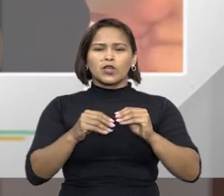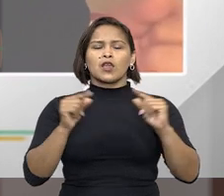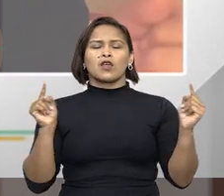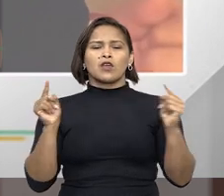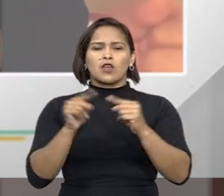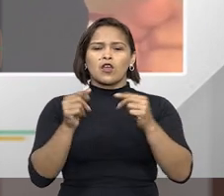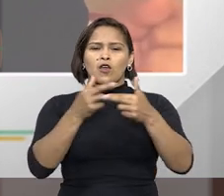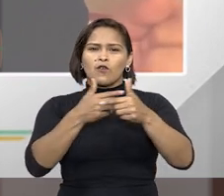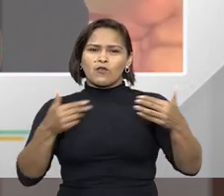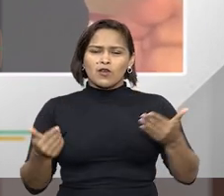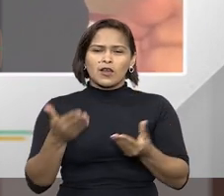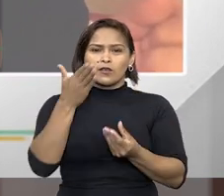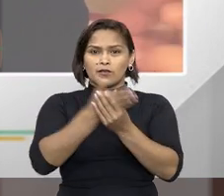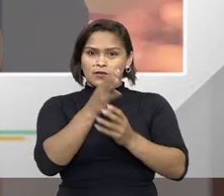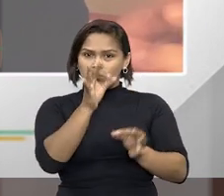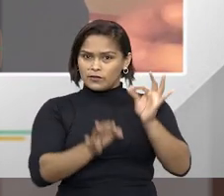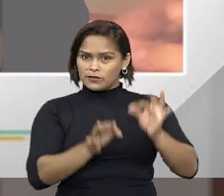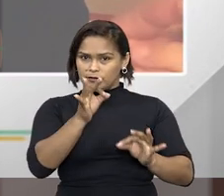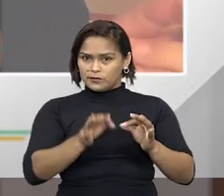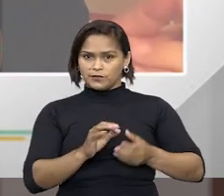precedentes.